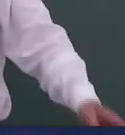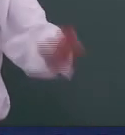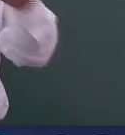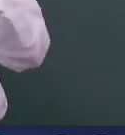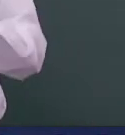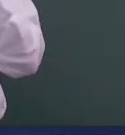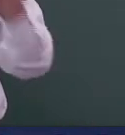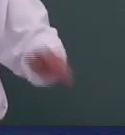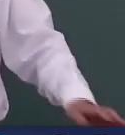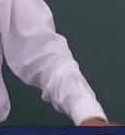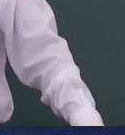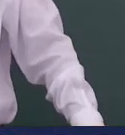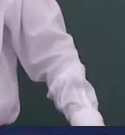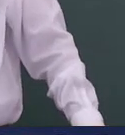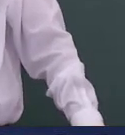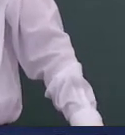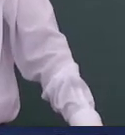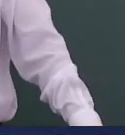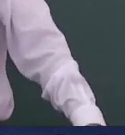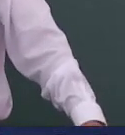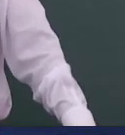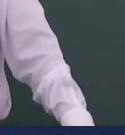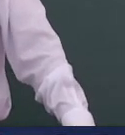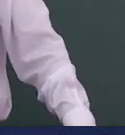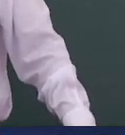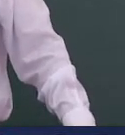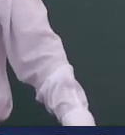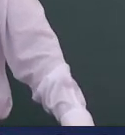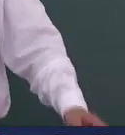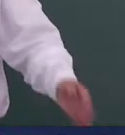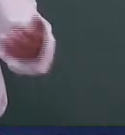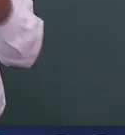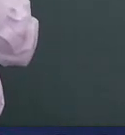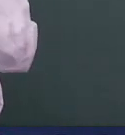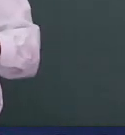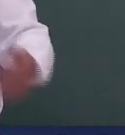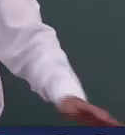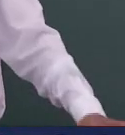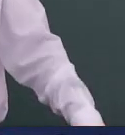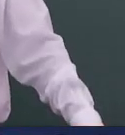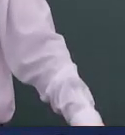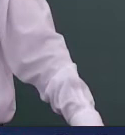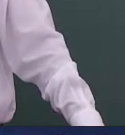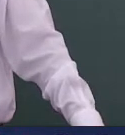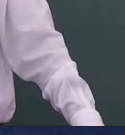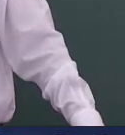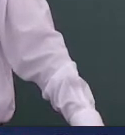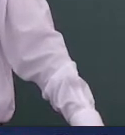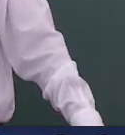tem, até ontem, havia 19. 13 dos quais estão no estado de São Paulo.